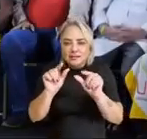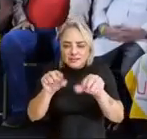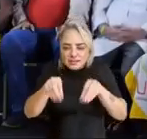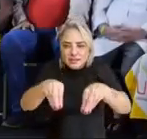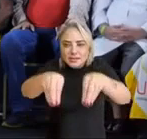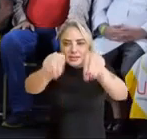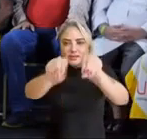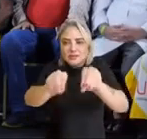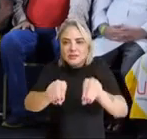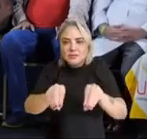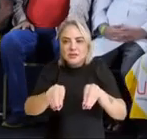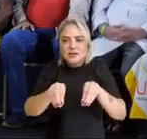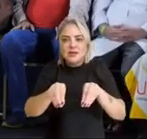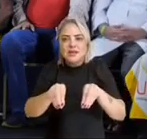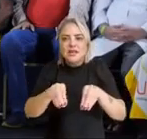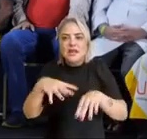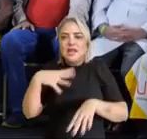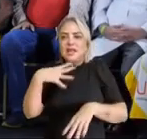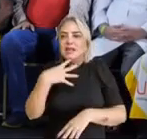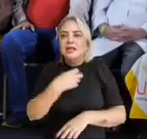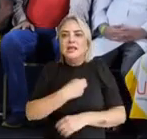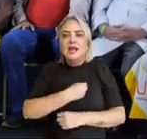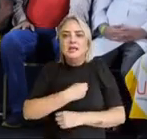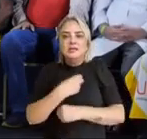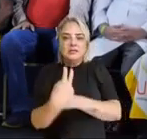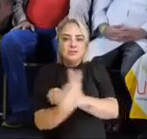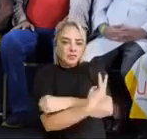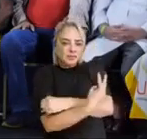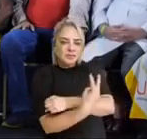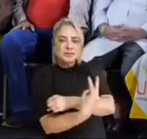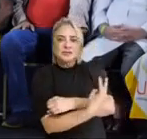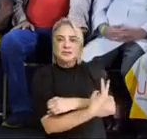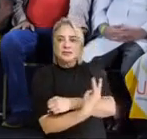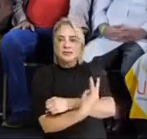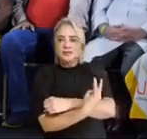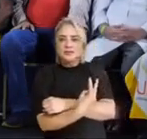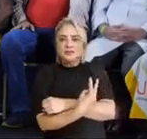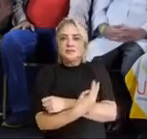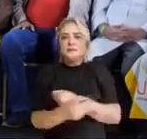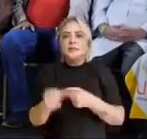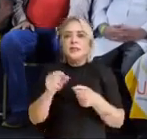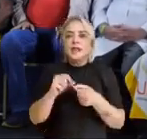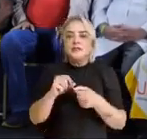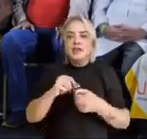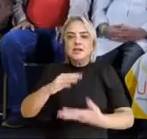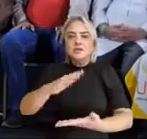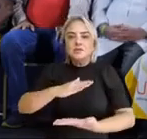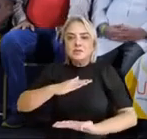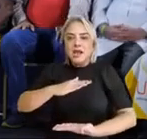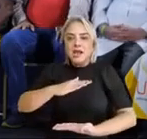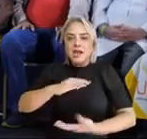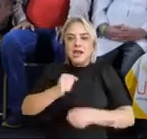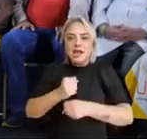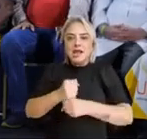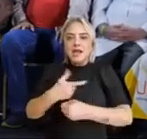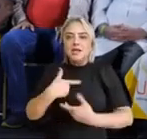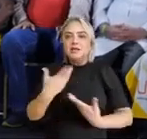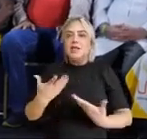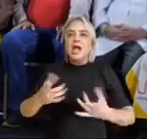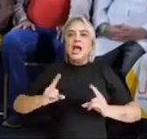dele, ele acha que está se protegendo. Se ele faz uma cerquinha de madeira, ele já acha que está numa mansão